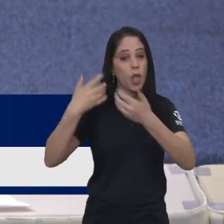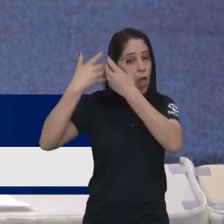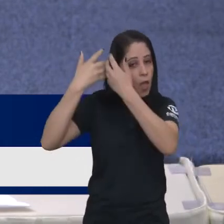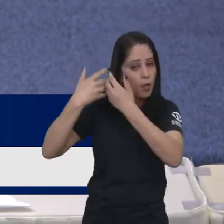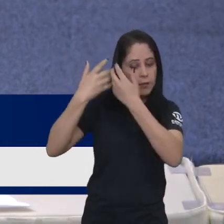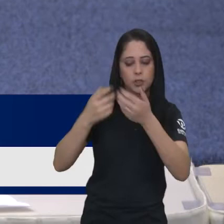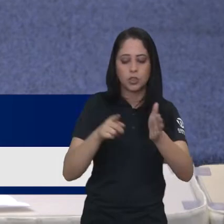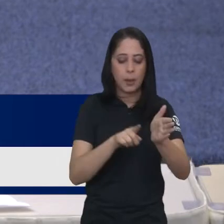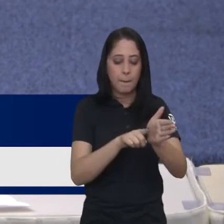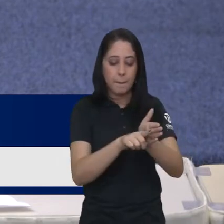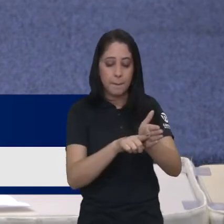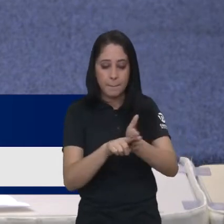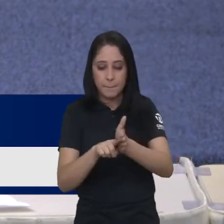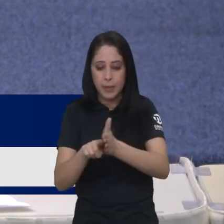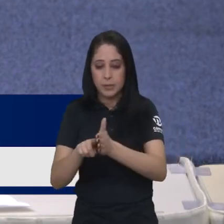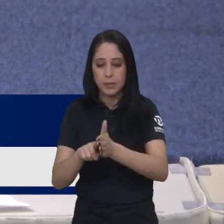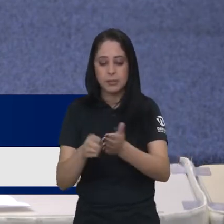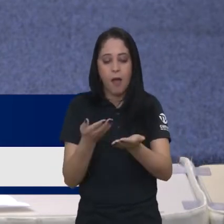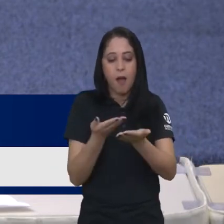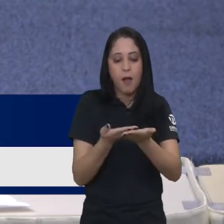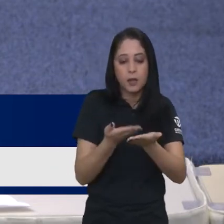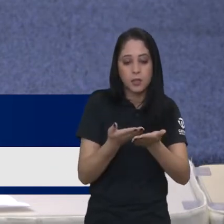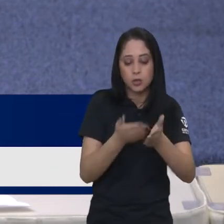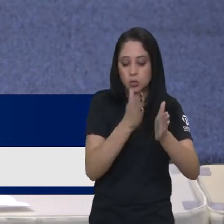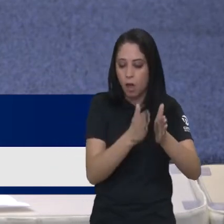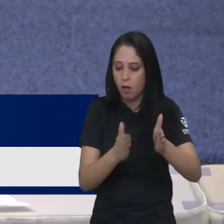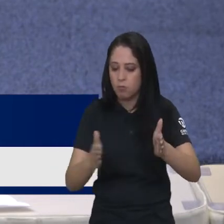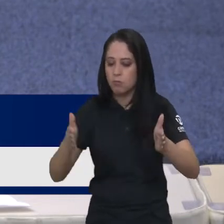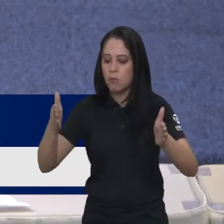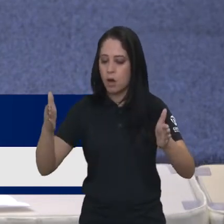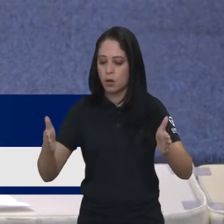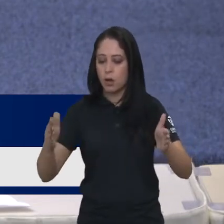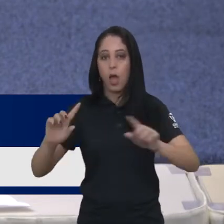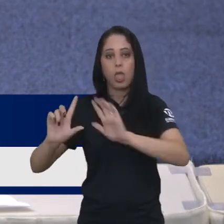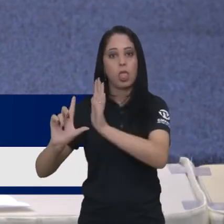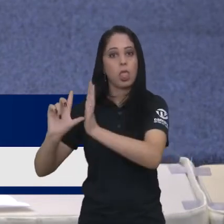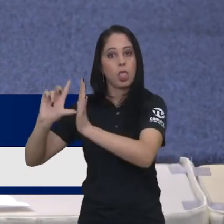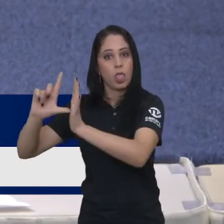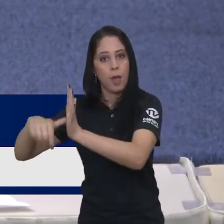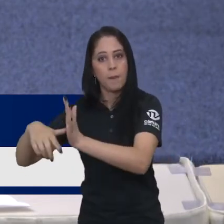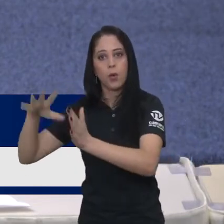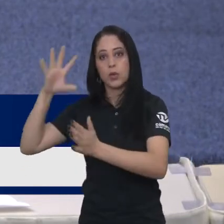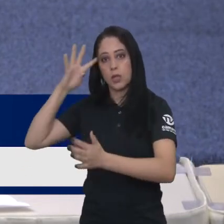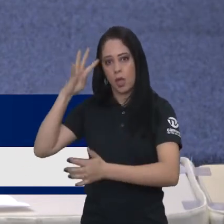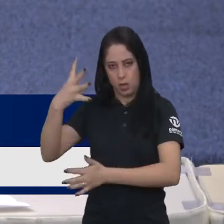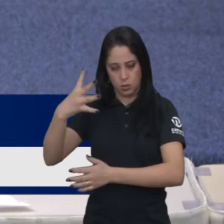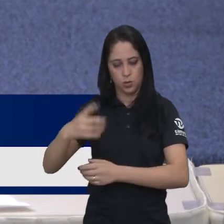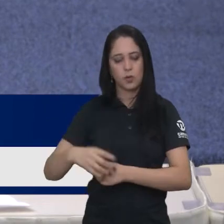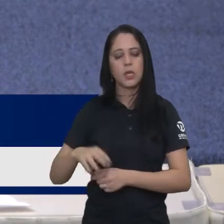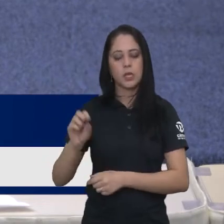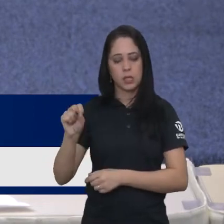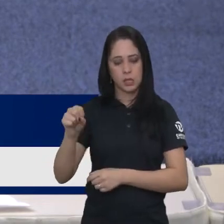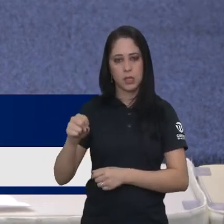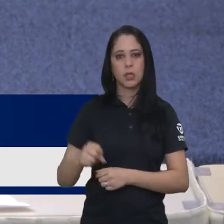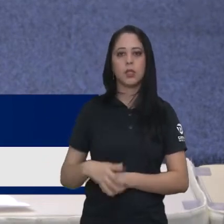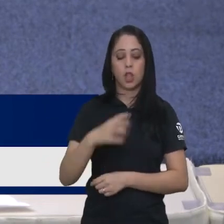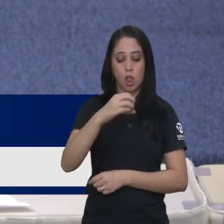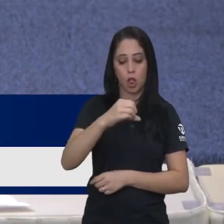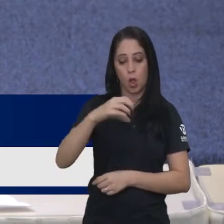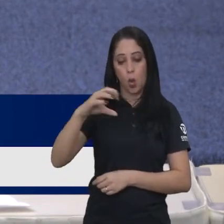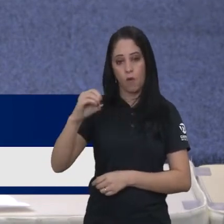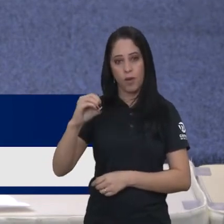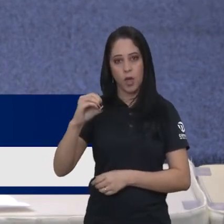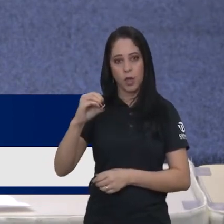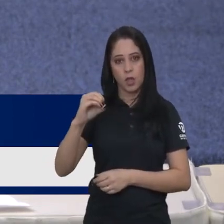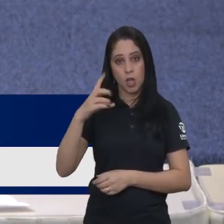sejam feitos. É claro que em 90 dias não terá as coisas resolvidas, mas a gente espera, sim, que em 90 dias a